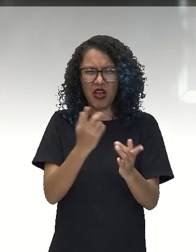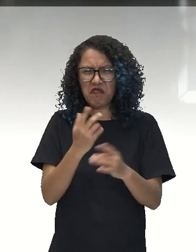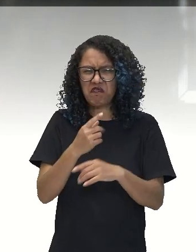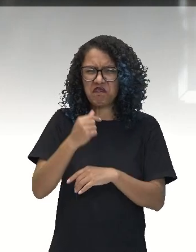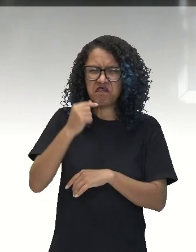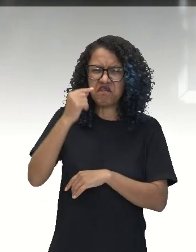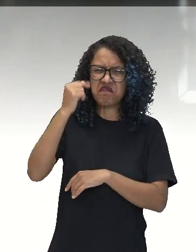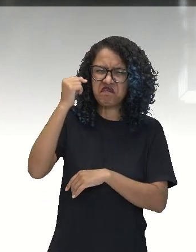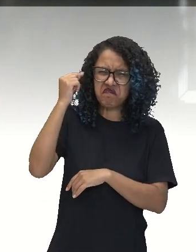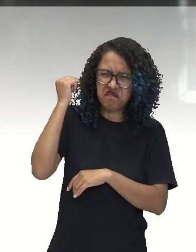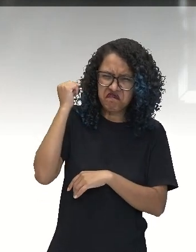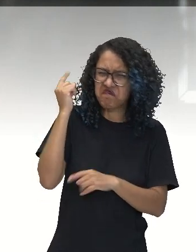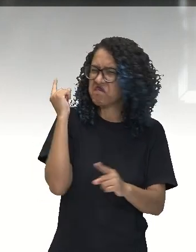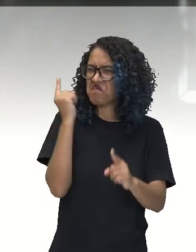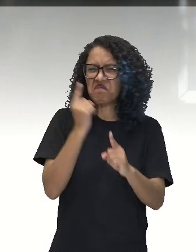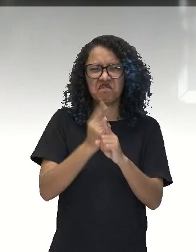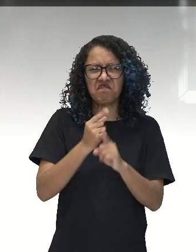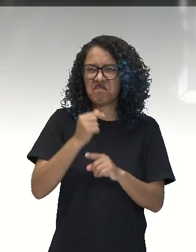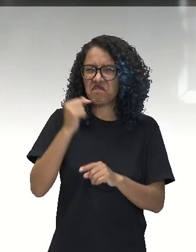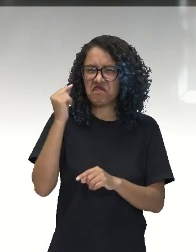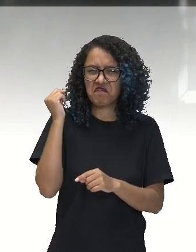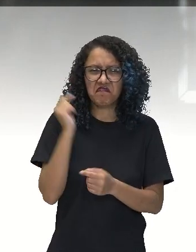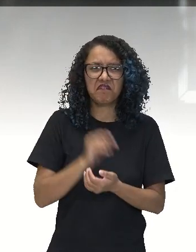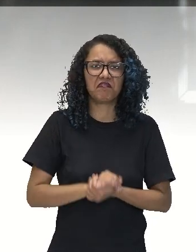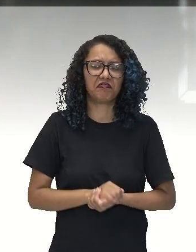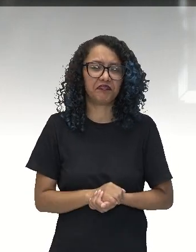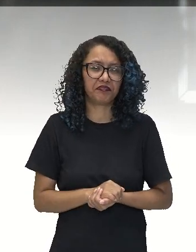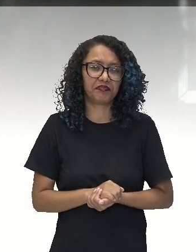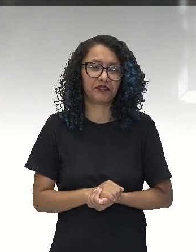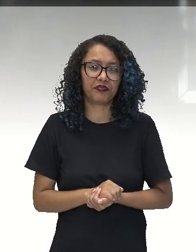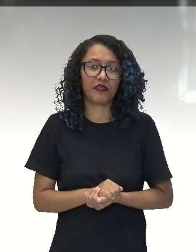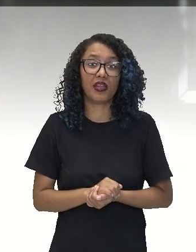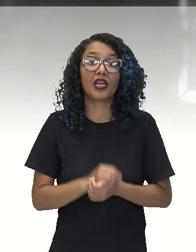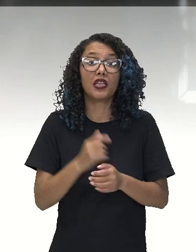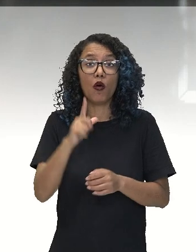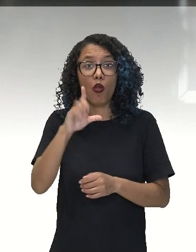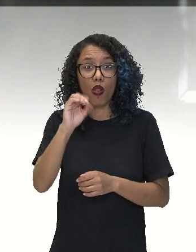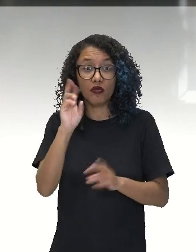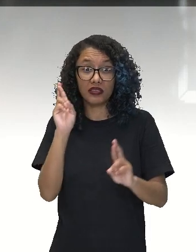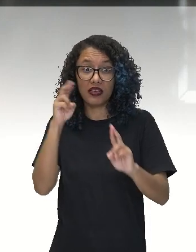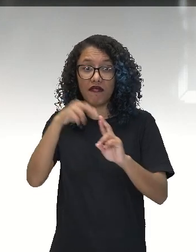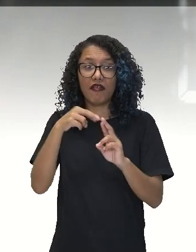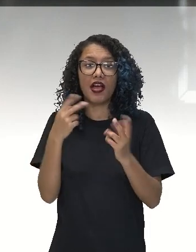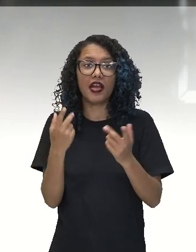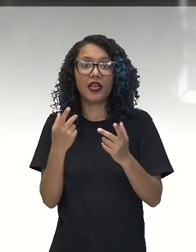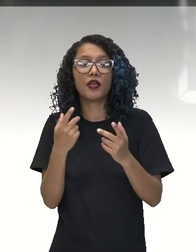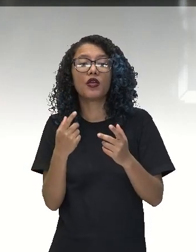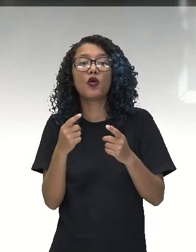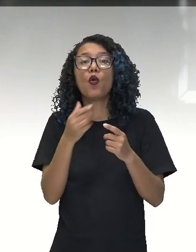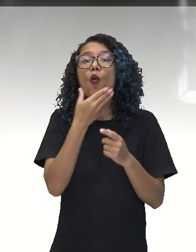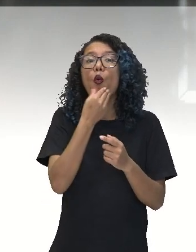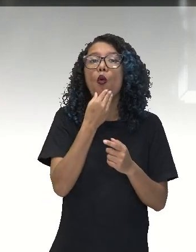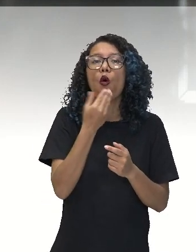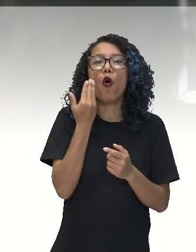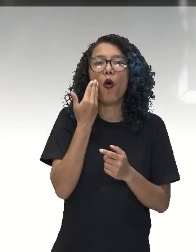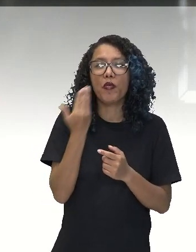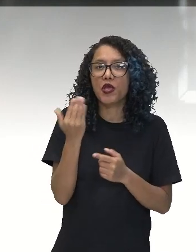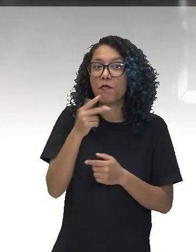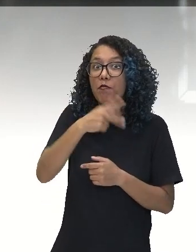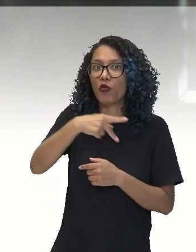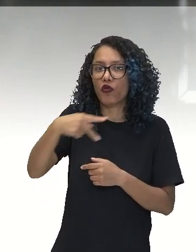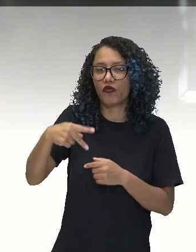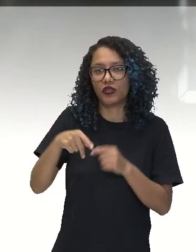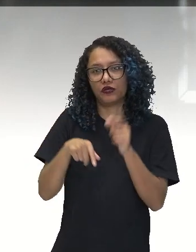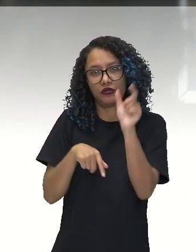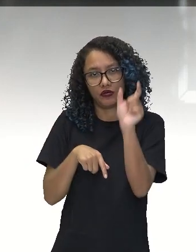referência ao meu professor. Guillermo, ou então, mi professor, que é a mesma coisa, né? Que é Guillermo, ok? Mas